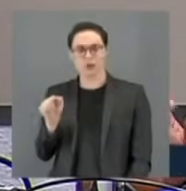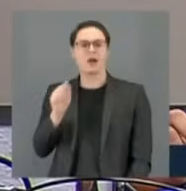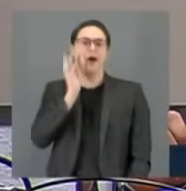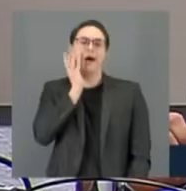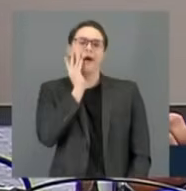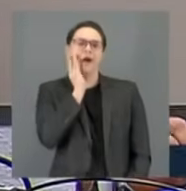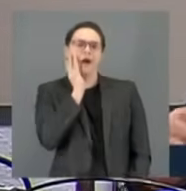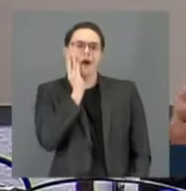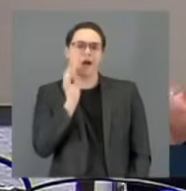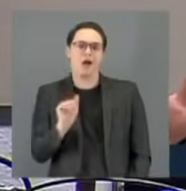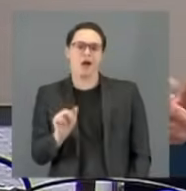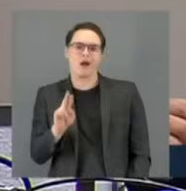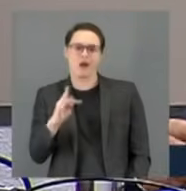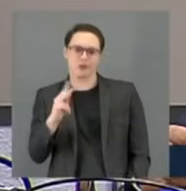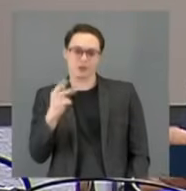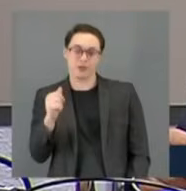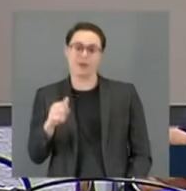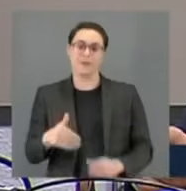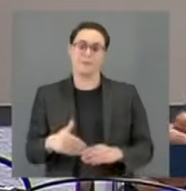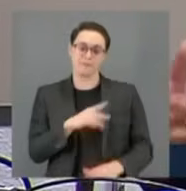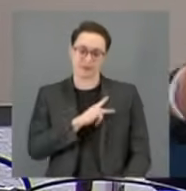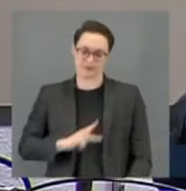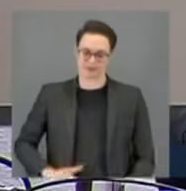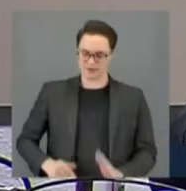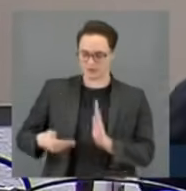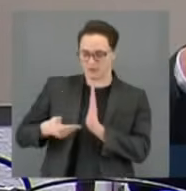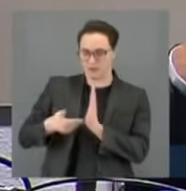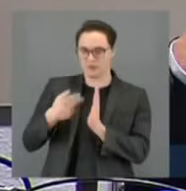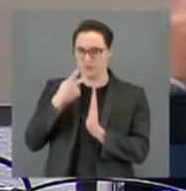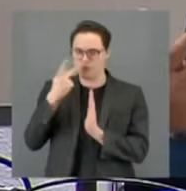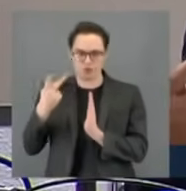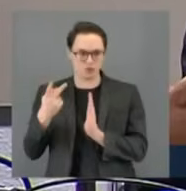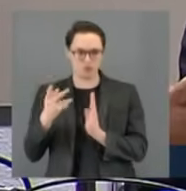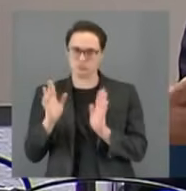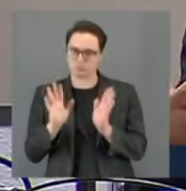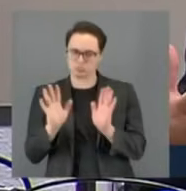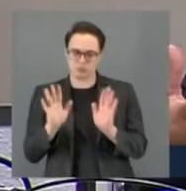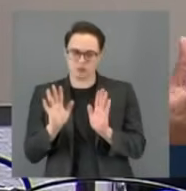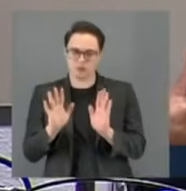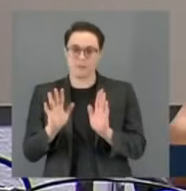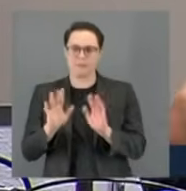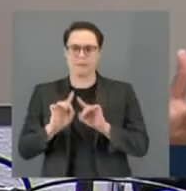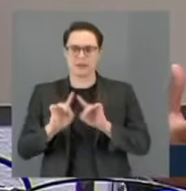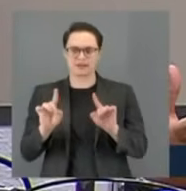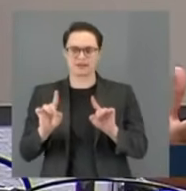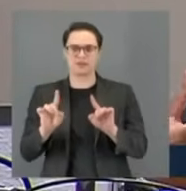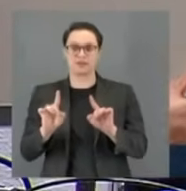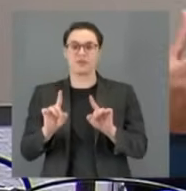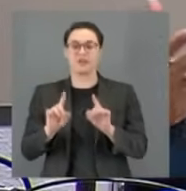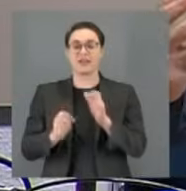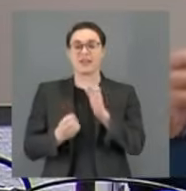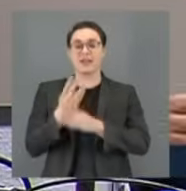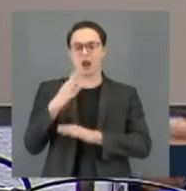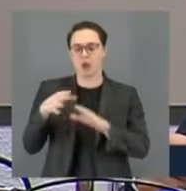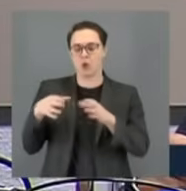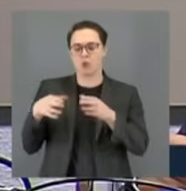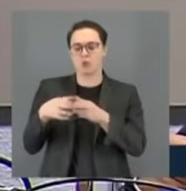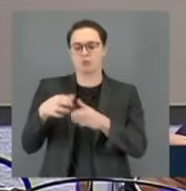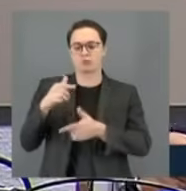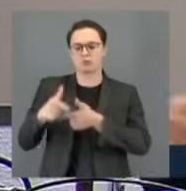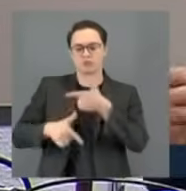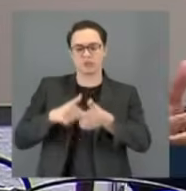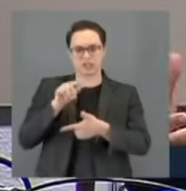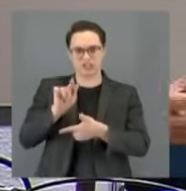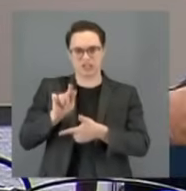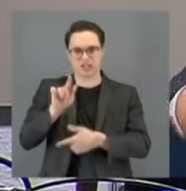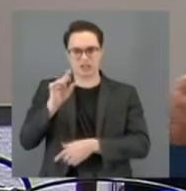o projeto, muita gente comemorou, mas ele também anunciou que vai criar um GT, um grupo de trabalho com